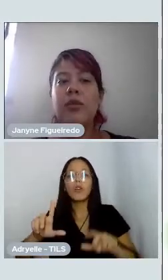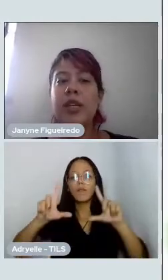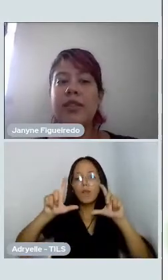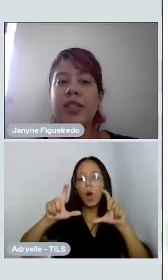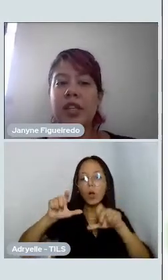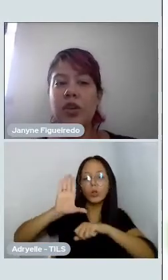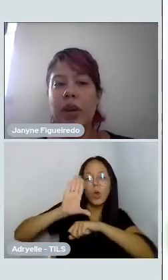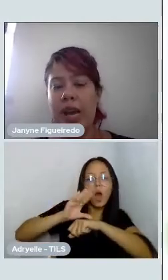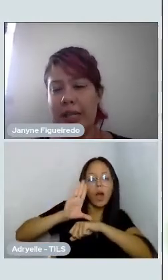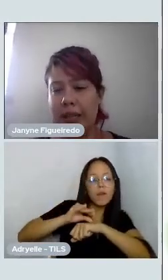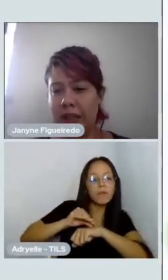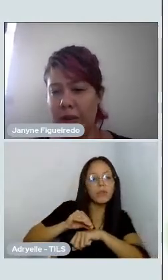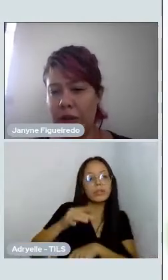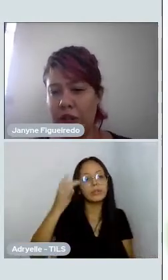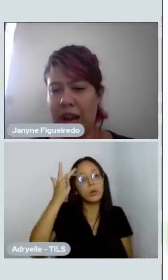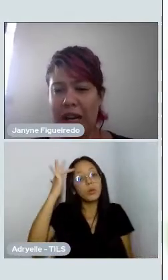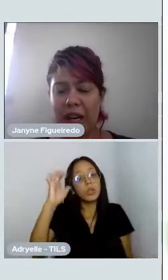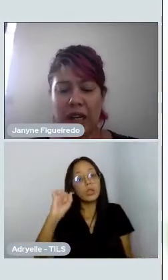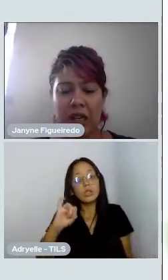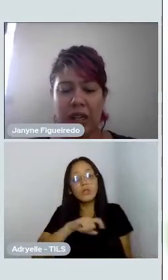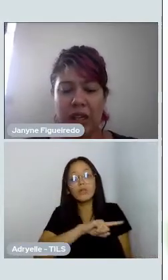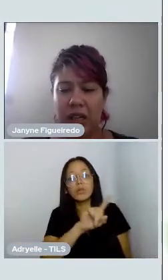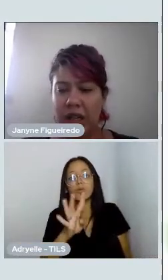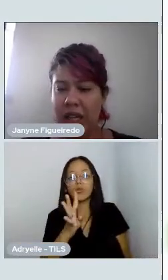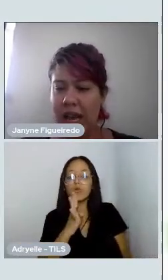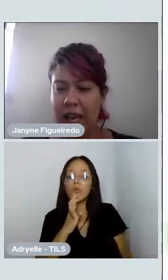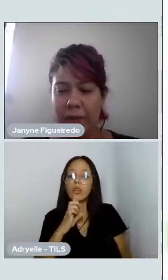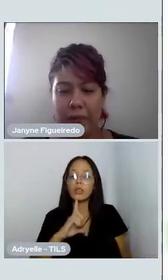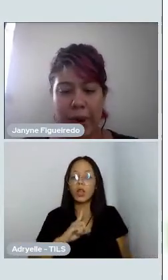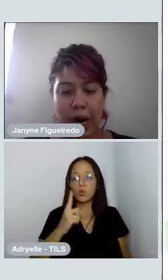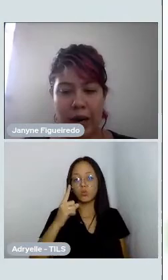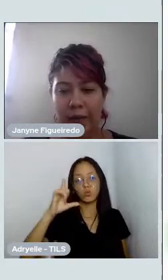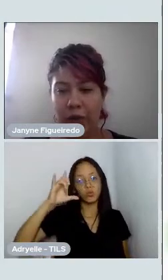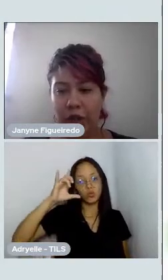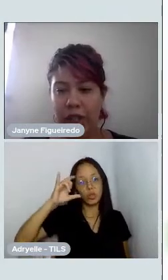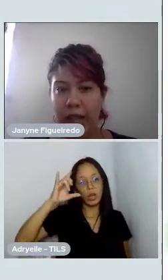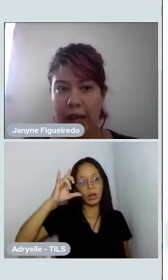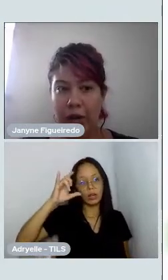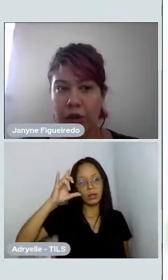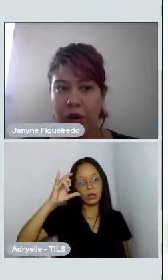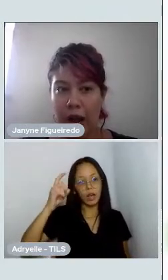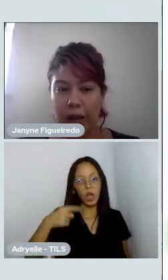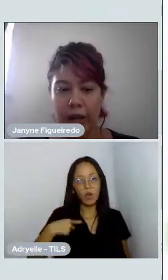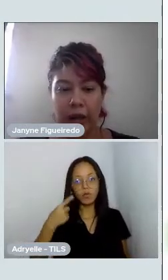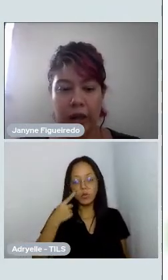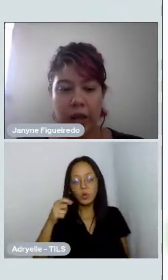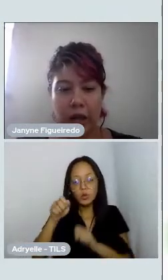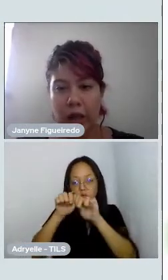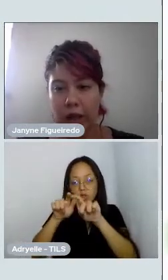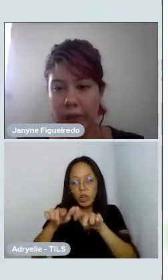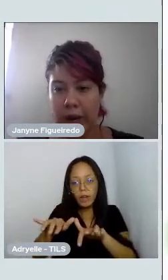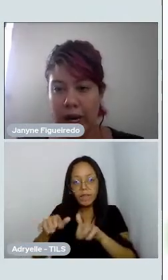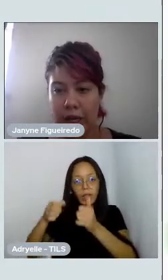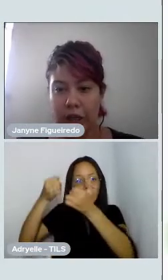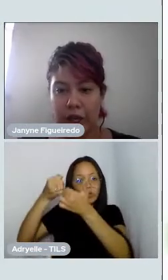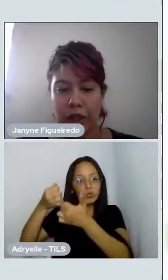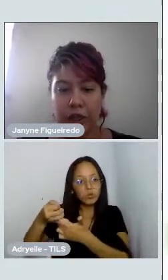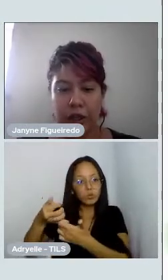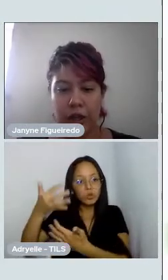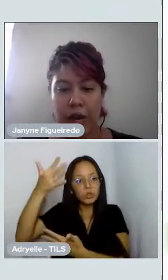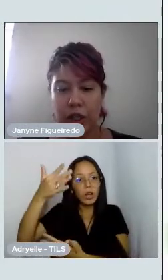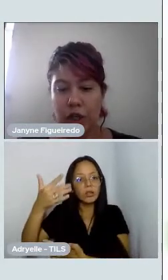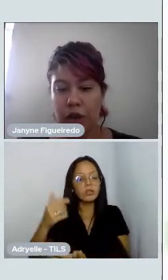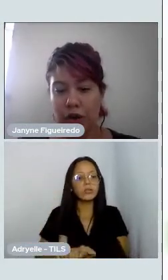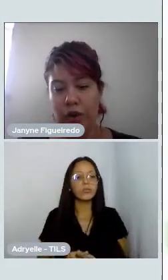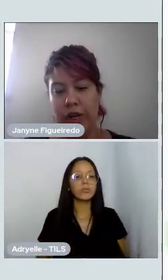fotografias. Não sei se vocês conhecem, tem um Instagram que é vou digitar aqui no chat.